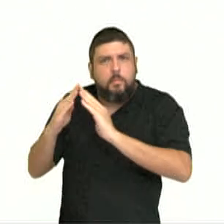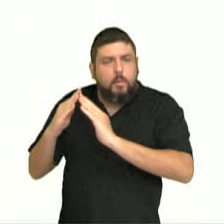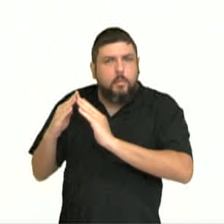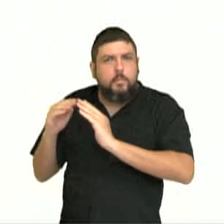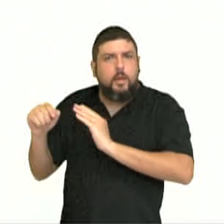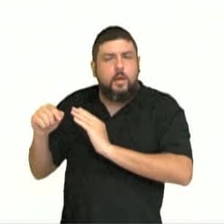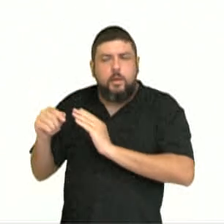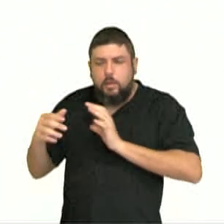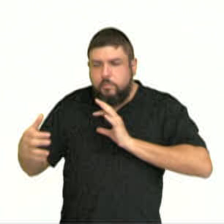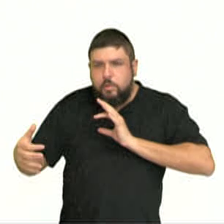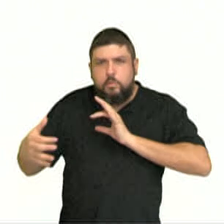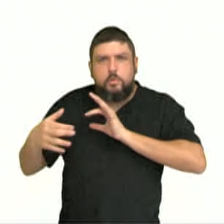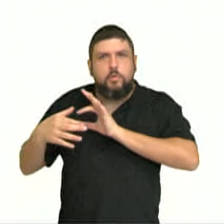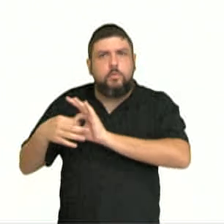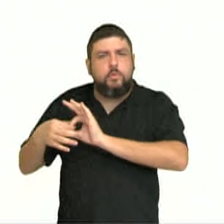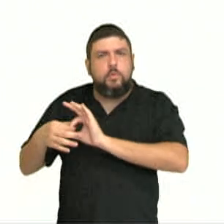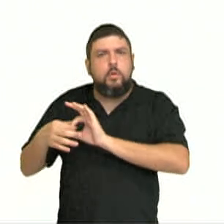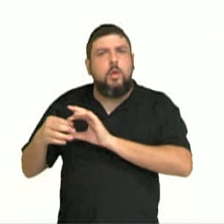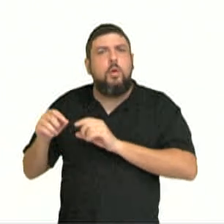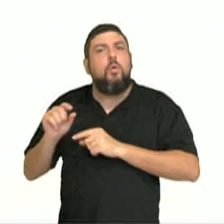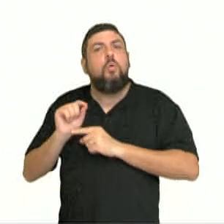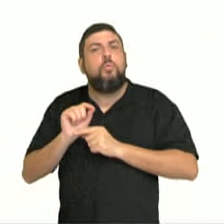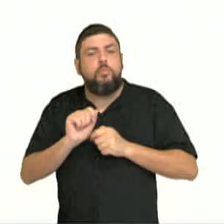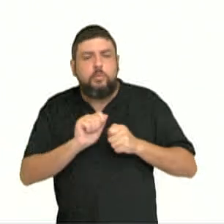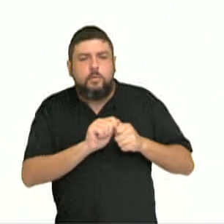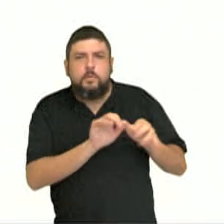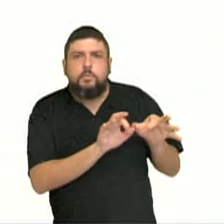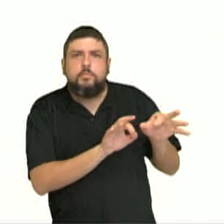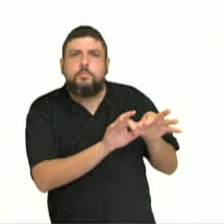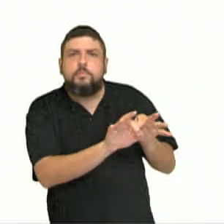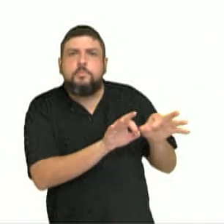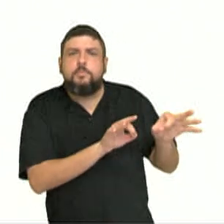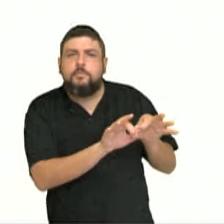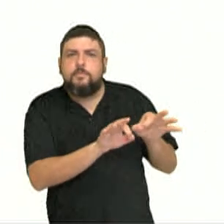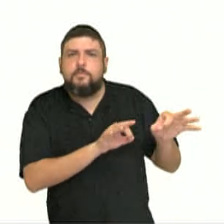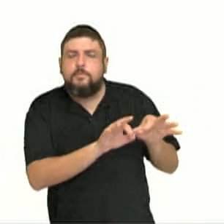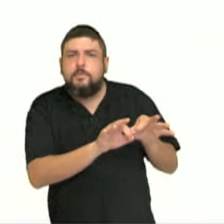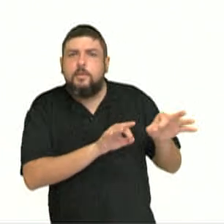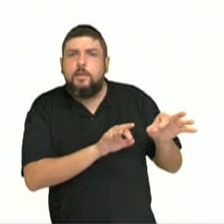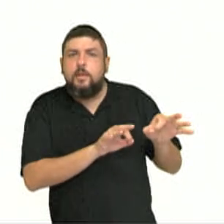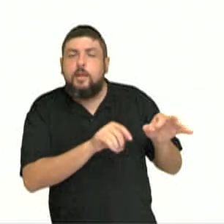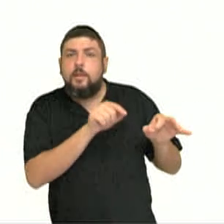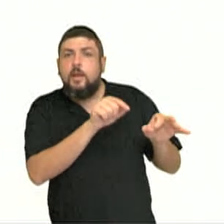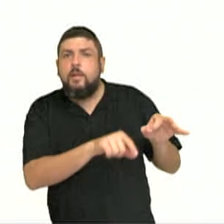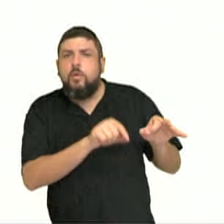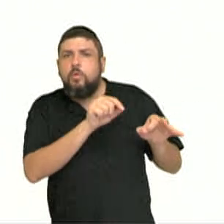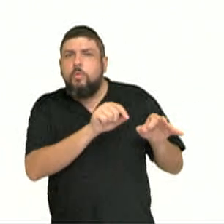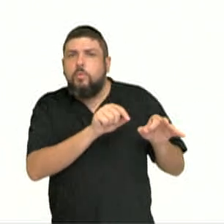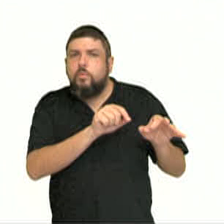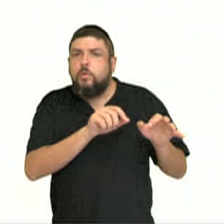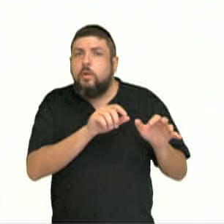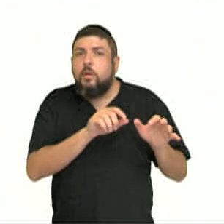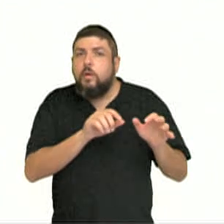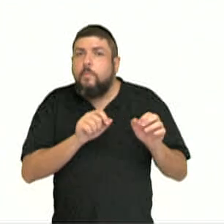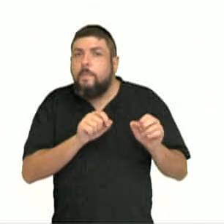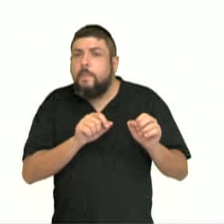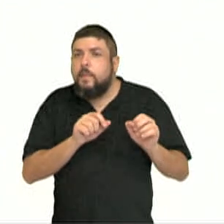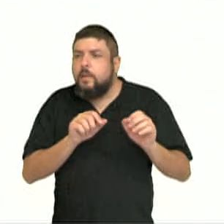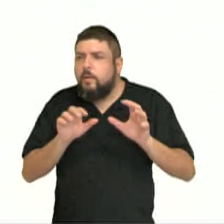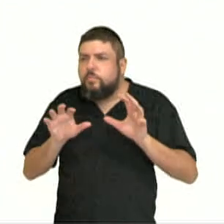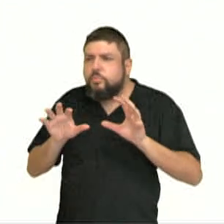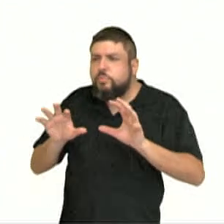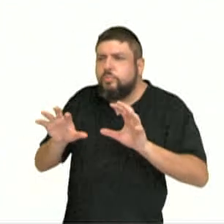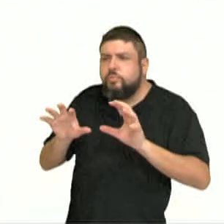se uniram para a efetivação de um projeto que visou conscientizar a comunidade escolar